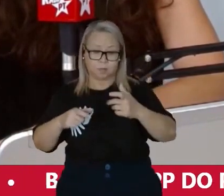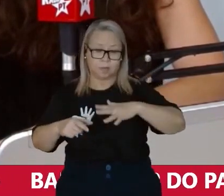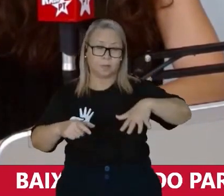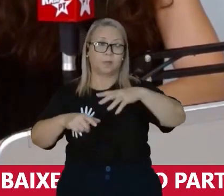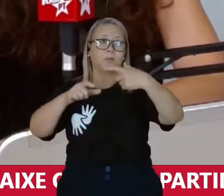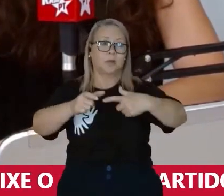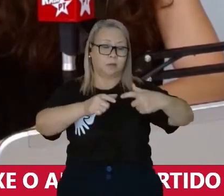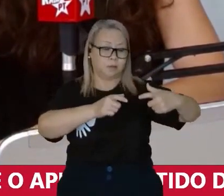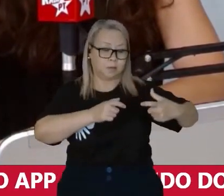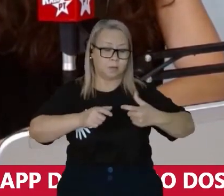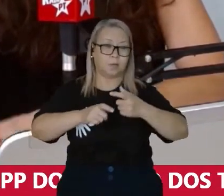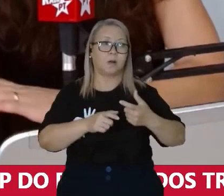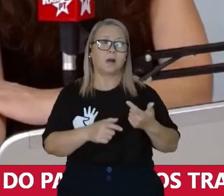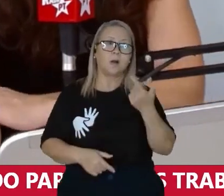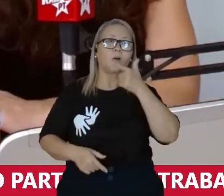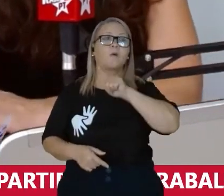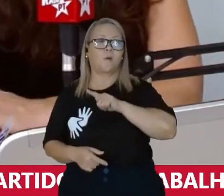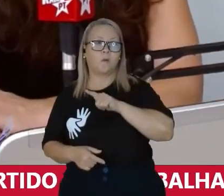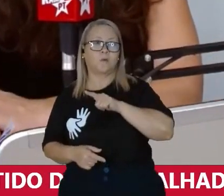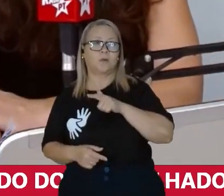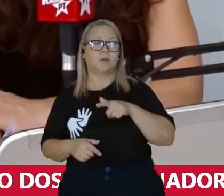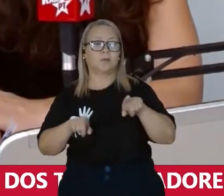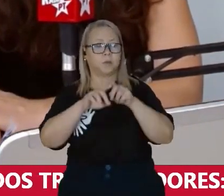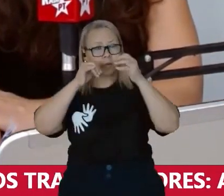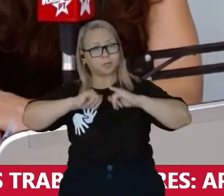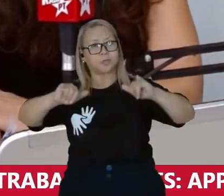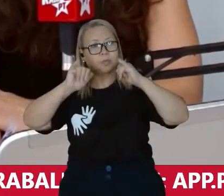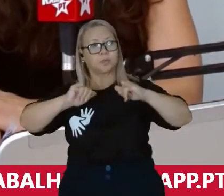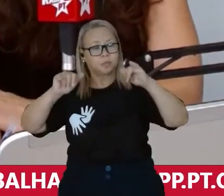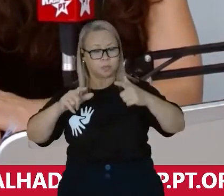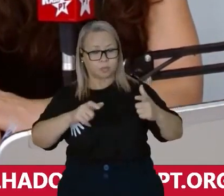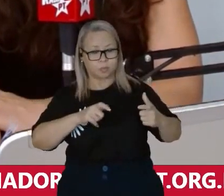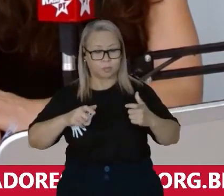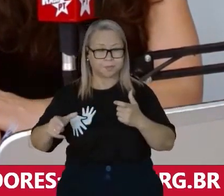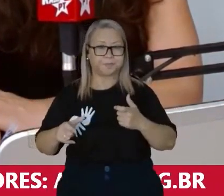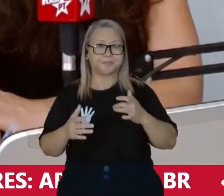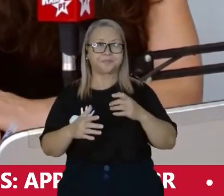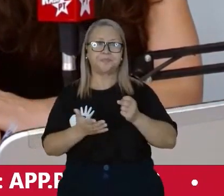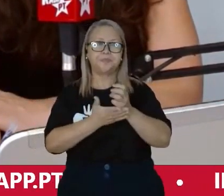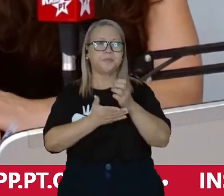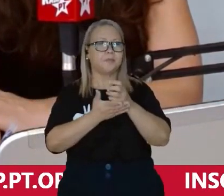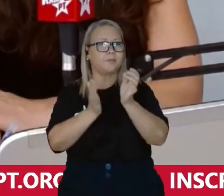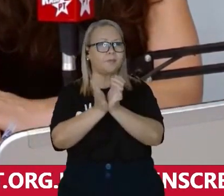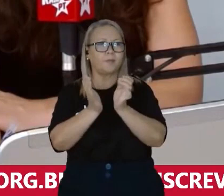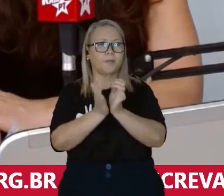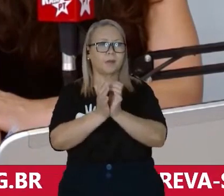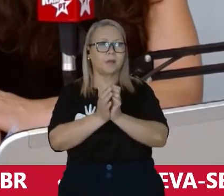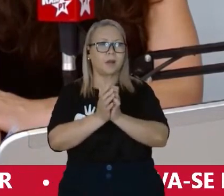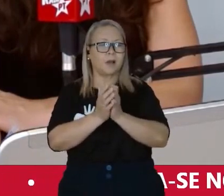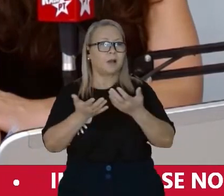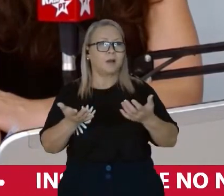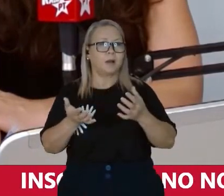para conseguir pautar também esses espaços. Porque hoje em dia os grupos de WhatsApp são basicamente uma